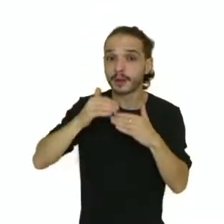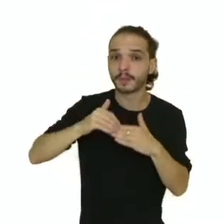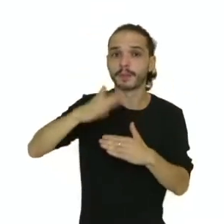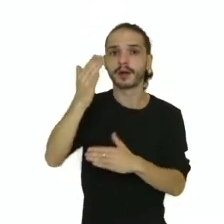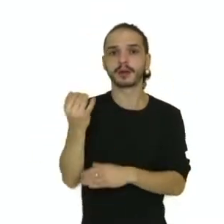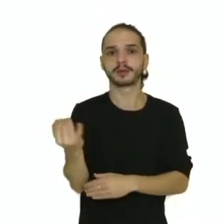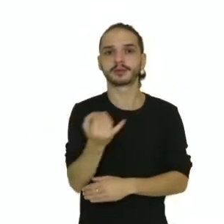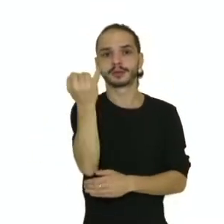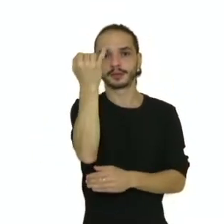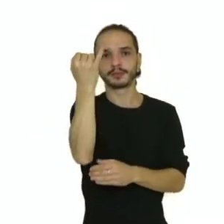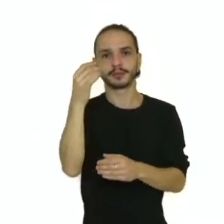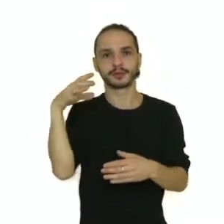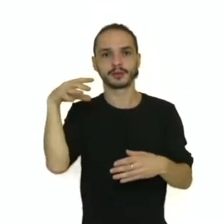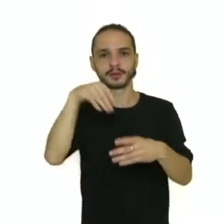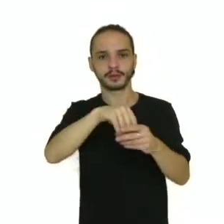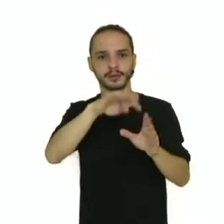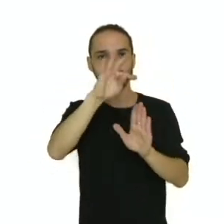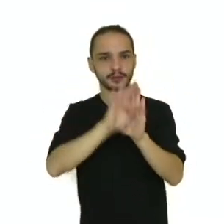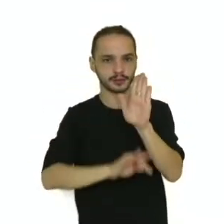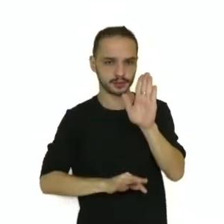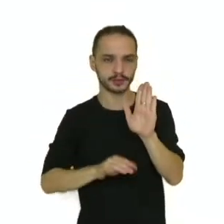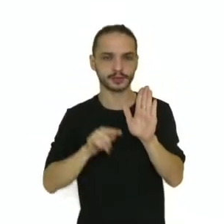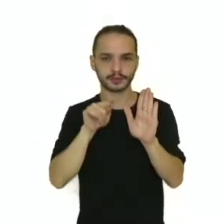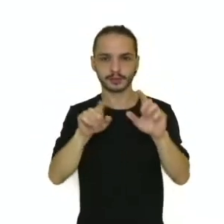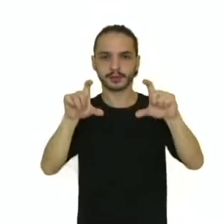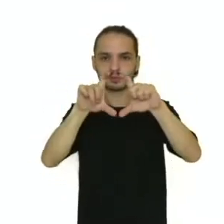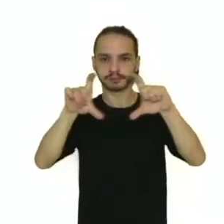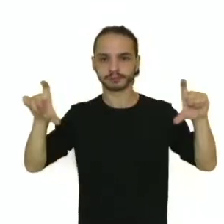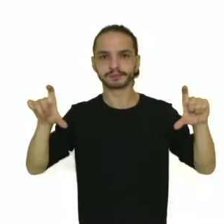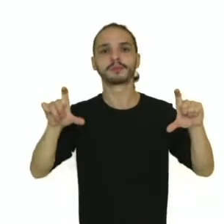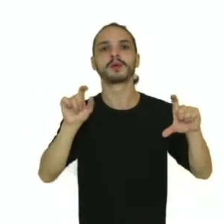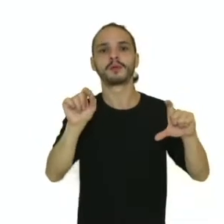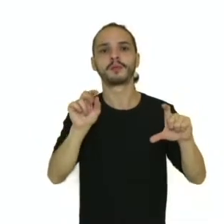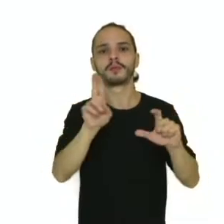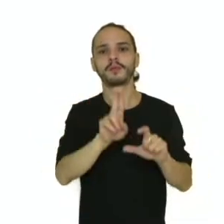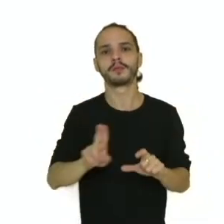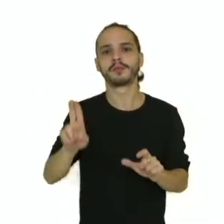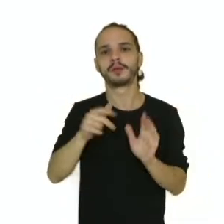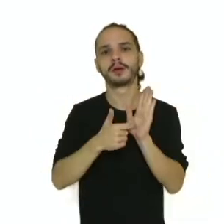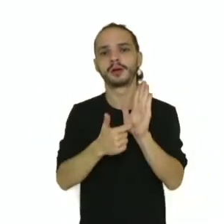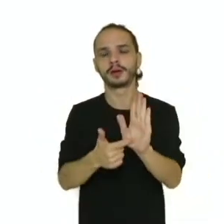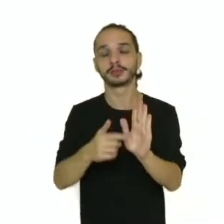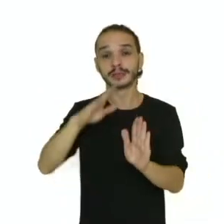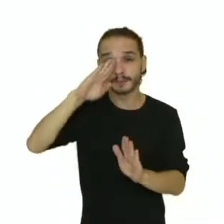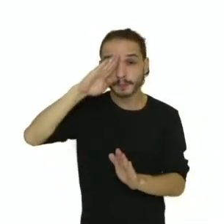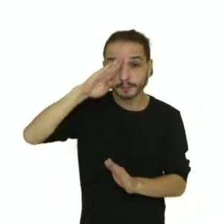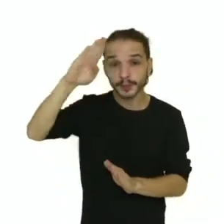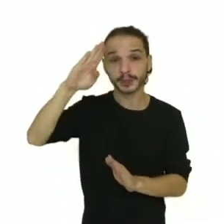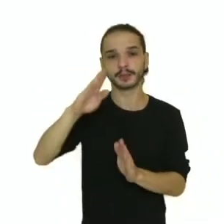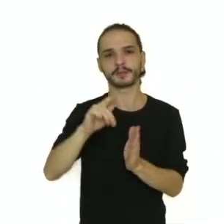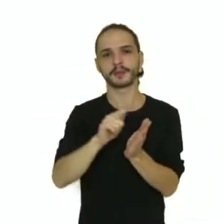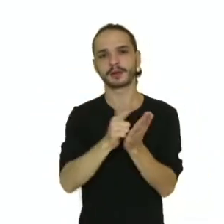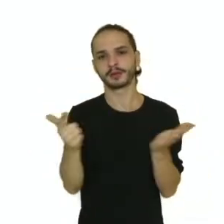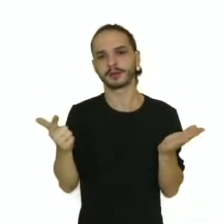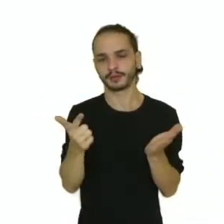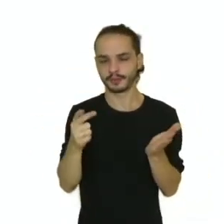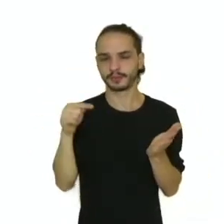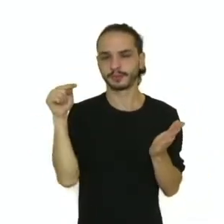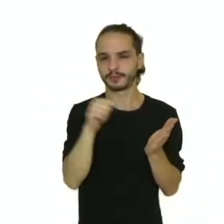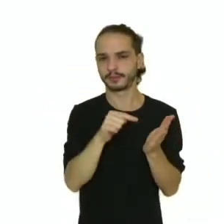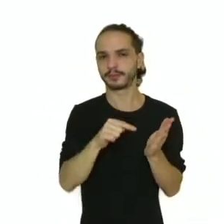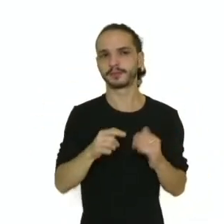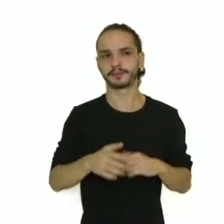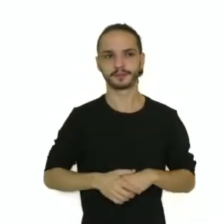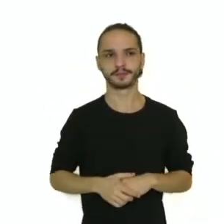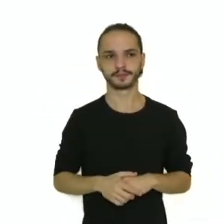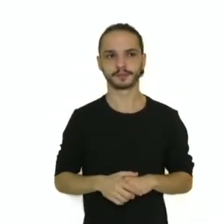serão tratadas pelo autor. Consiste em um parágrafo que apresenta o essencial da notícia ou reportagem, né? Então,